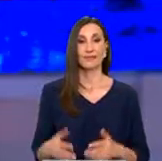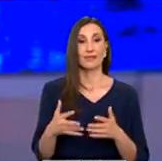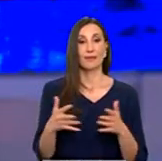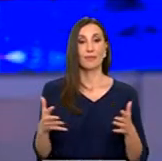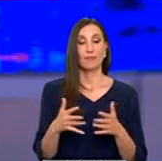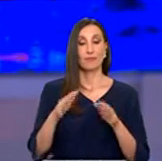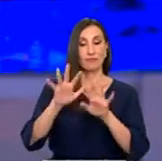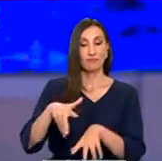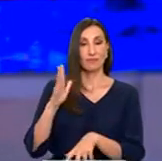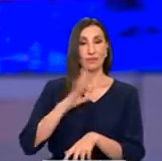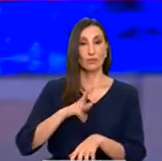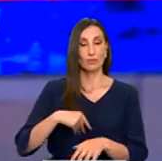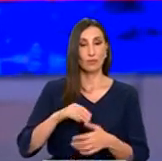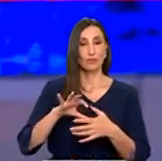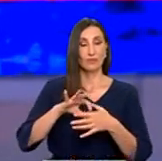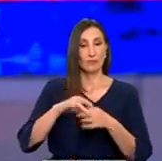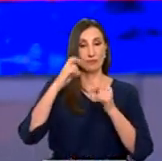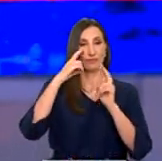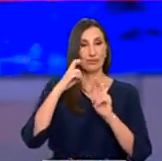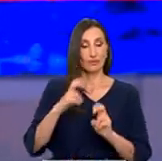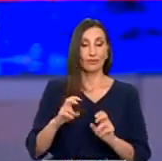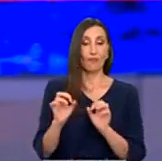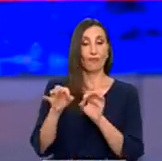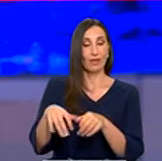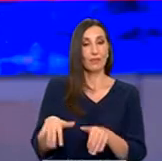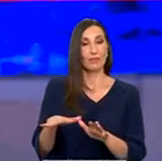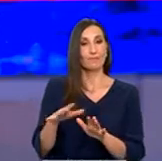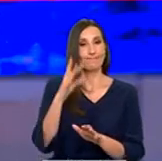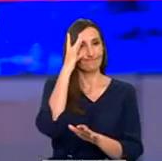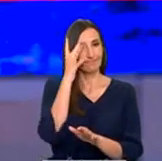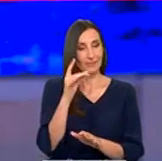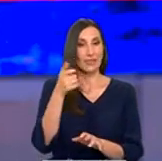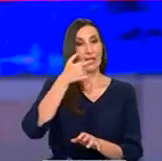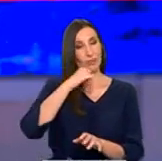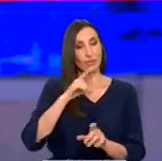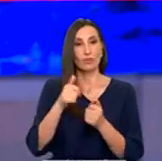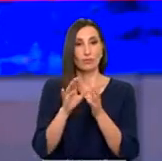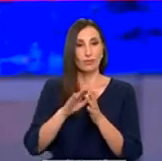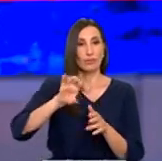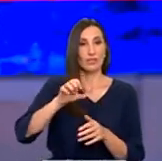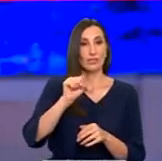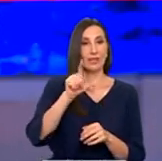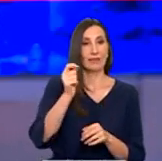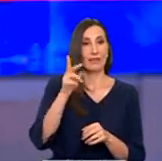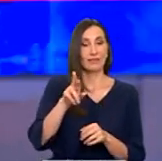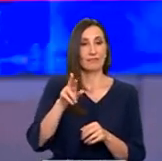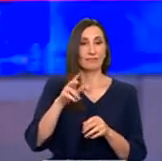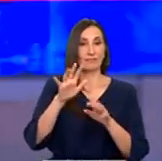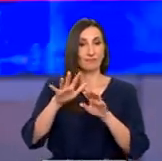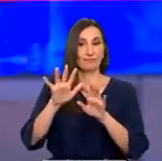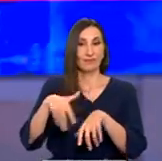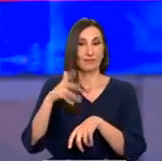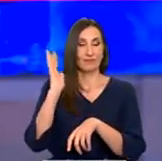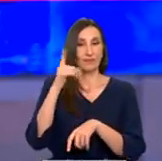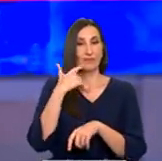A maior cimeira do mundo de exploradores chegou ao fim, mas deixou marcas nos Açores e no país. Na GLEC Summit foi anunciada a